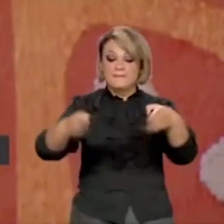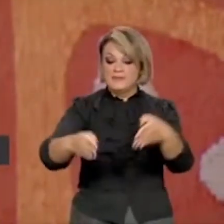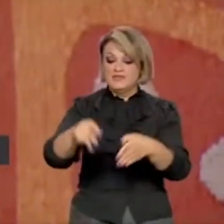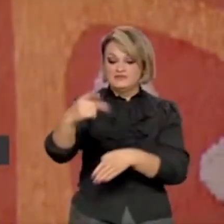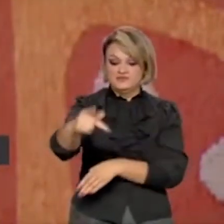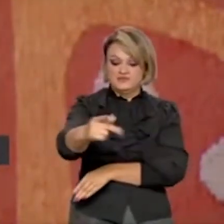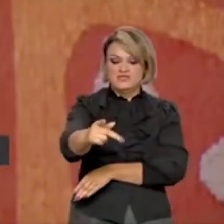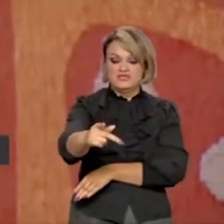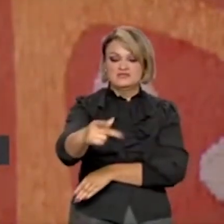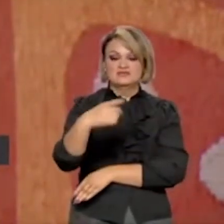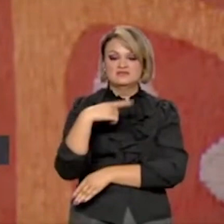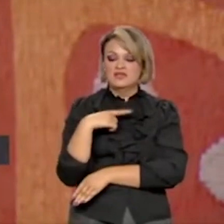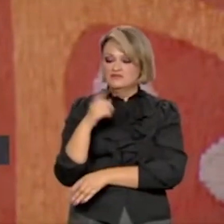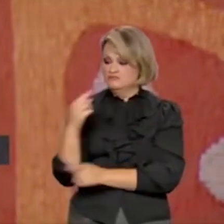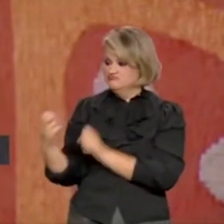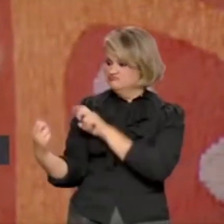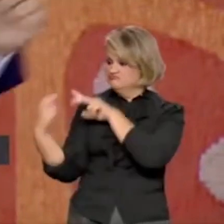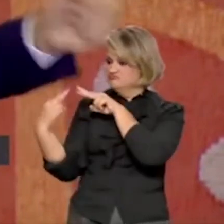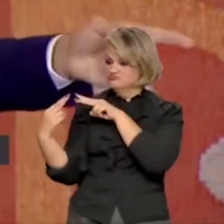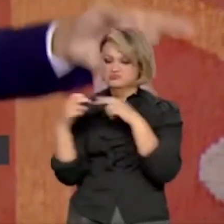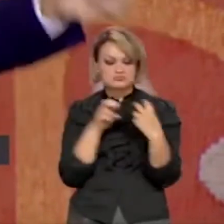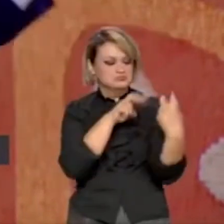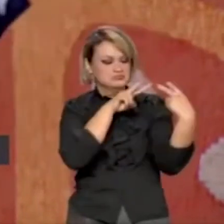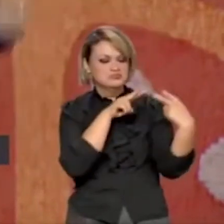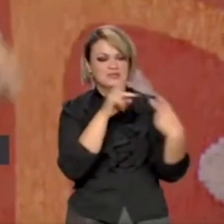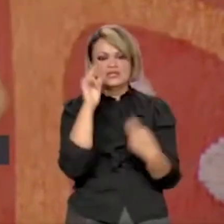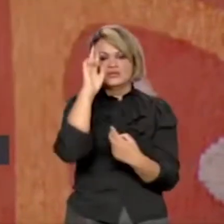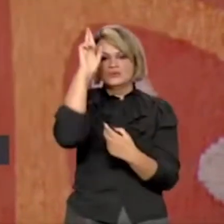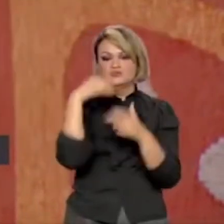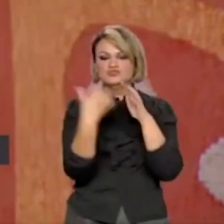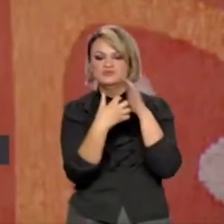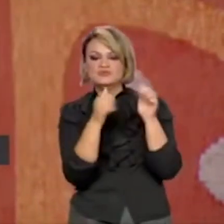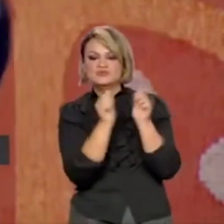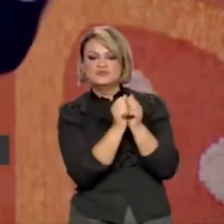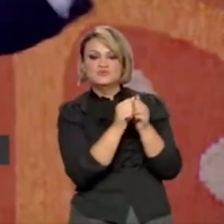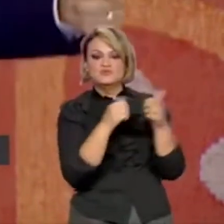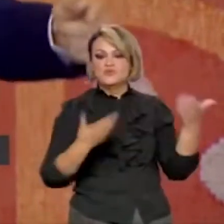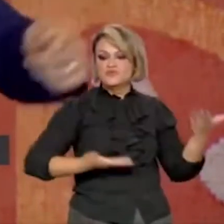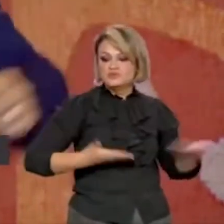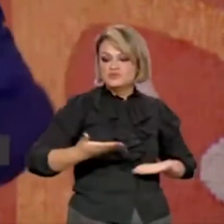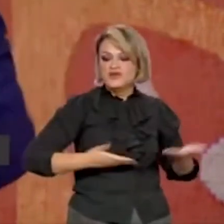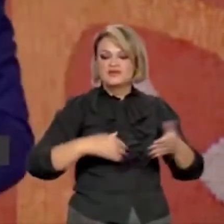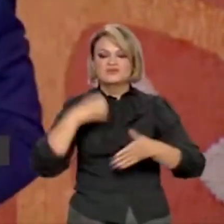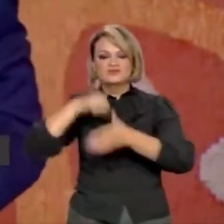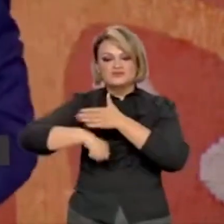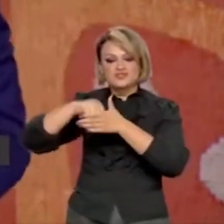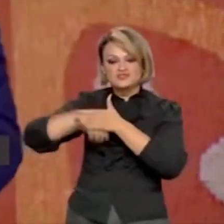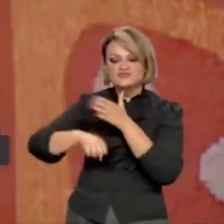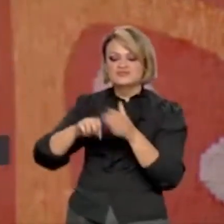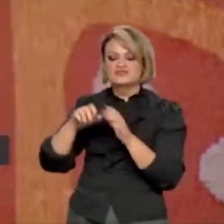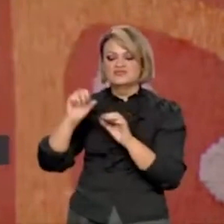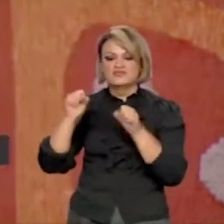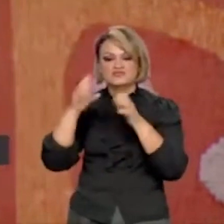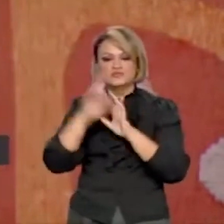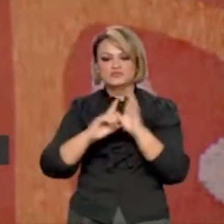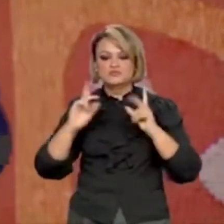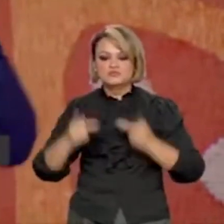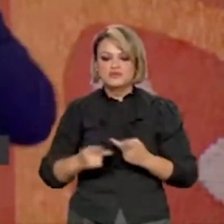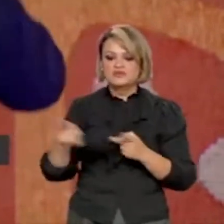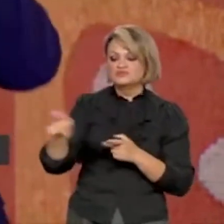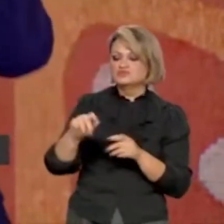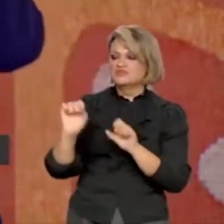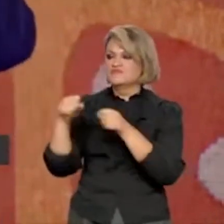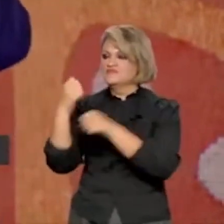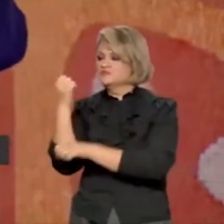vez uma pessoa tem empresário junto com trabalhador junto com ativista dos Direitos Humanos junto